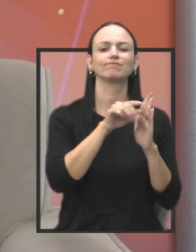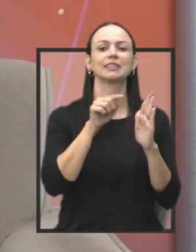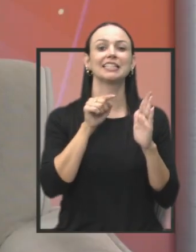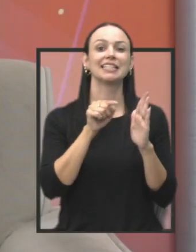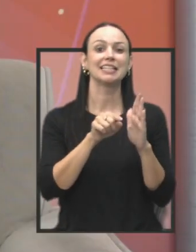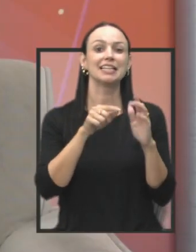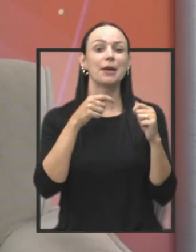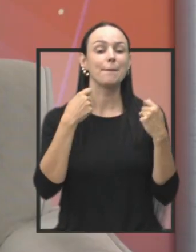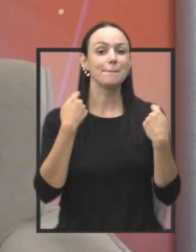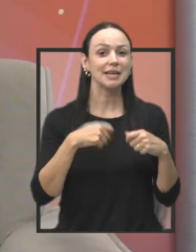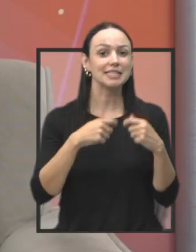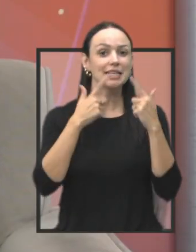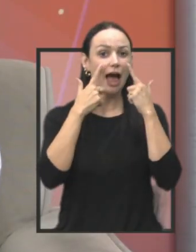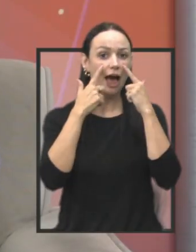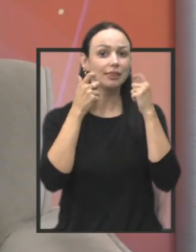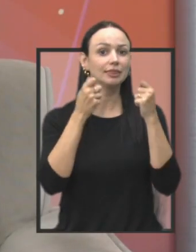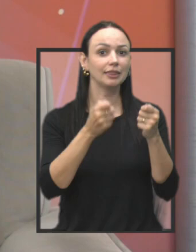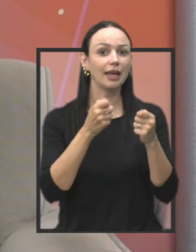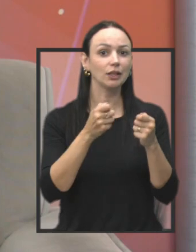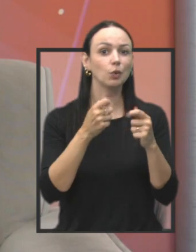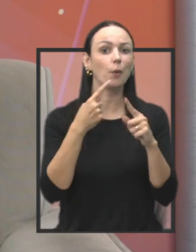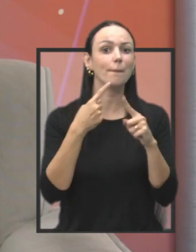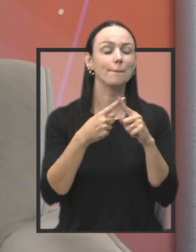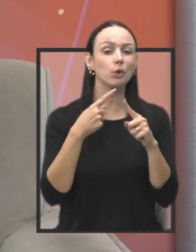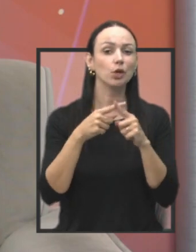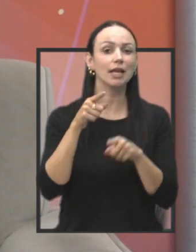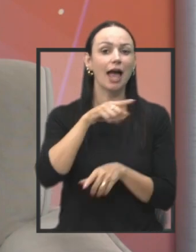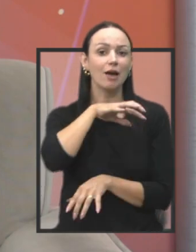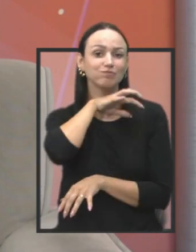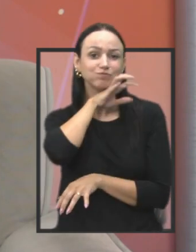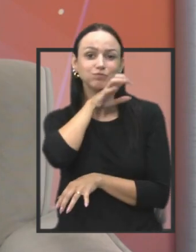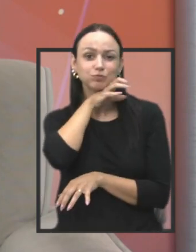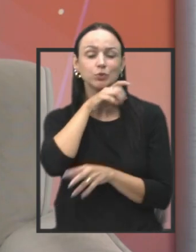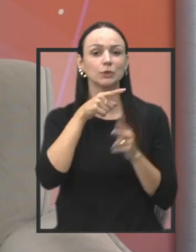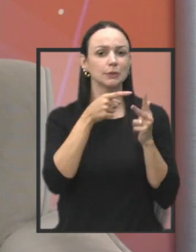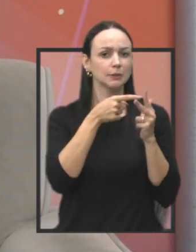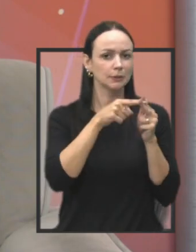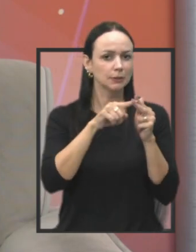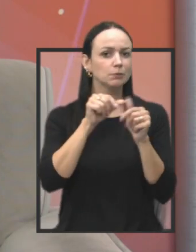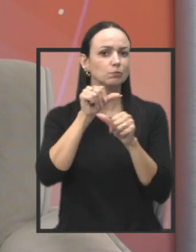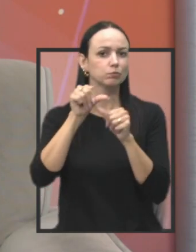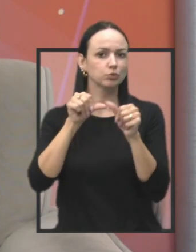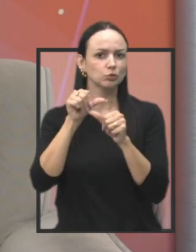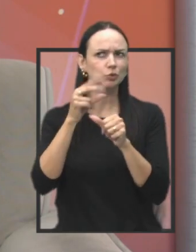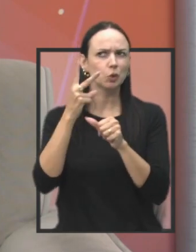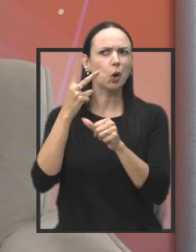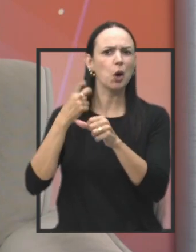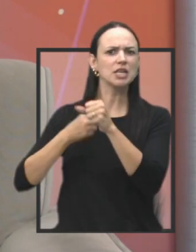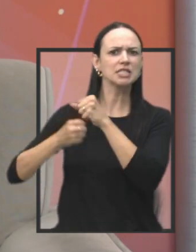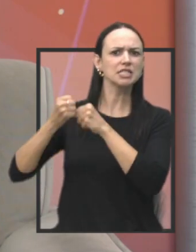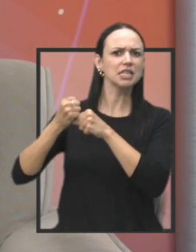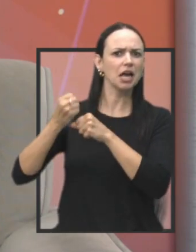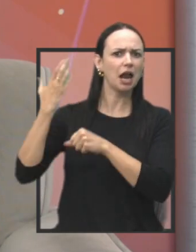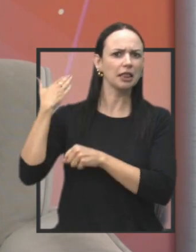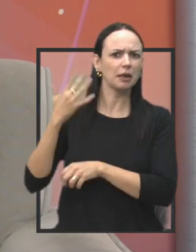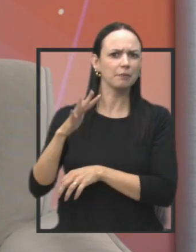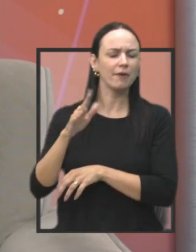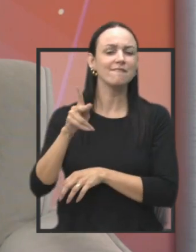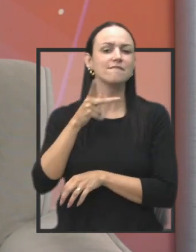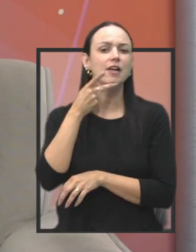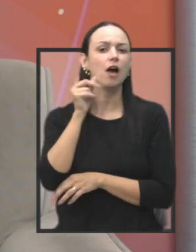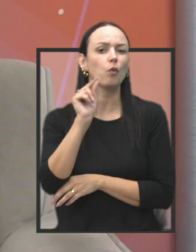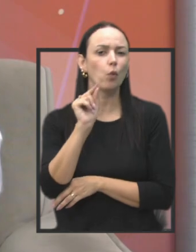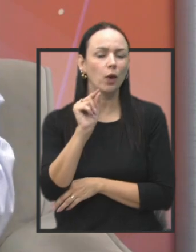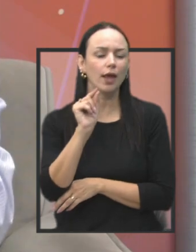muito atento a essa questão, porque até a Receita deu um ajuste nisso há uns 2 anos atrás, que ela dizia